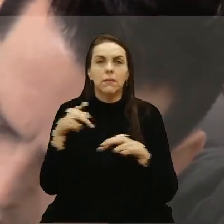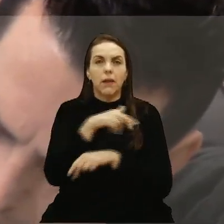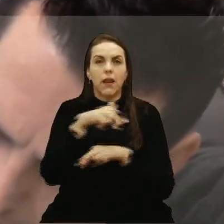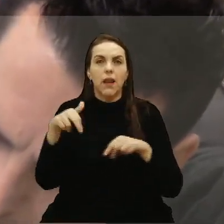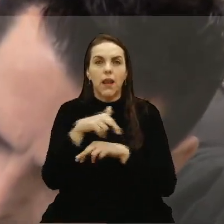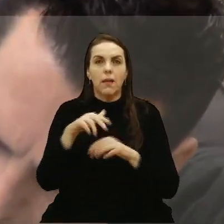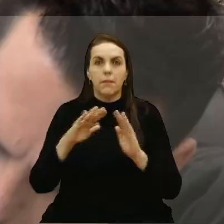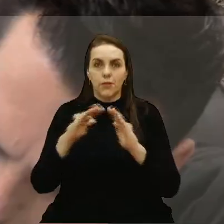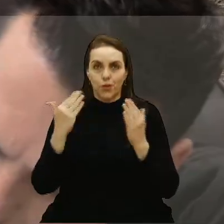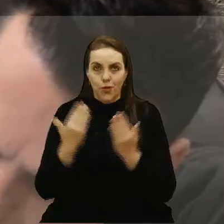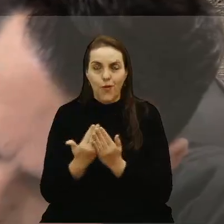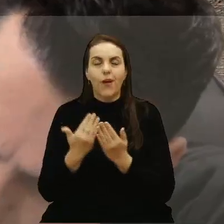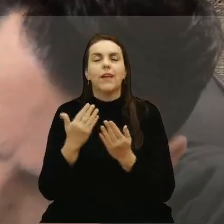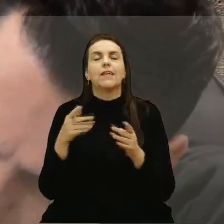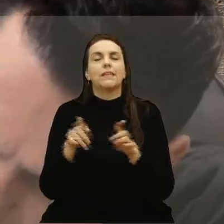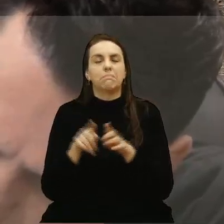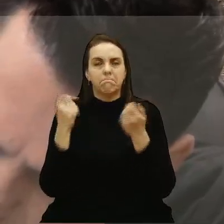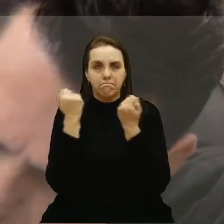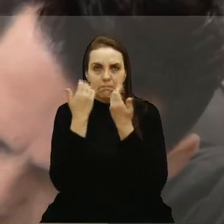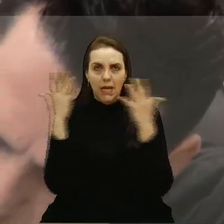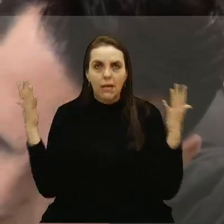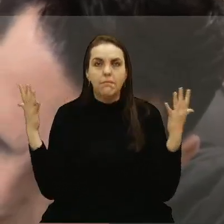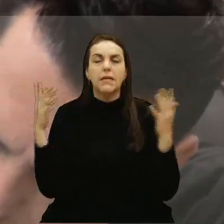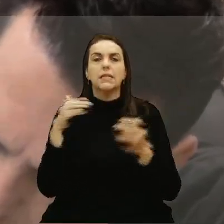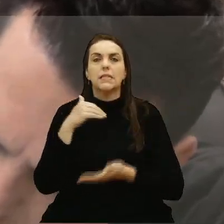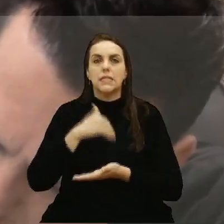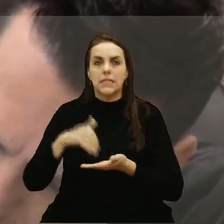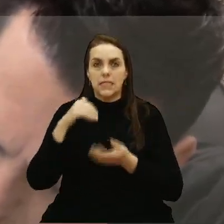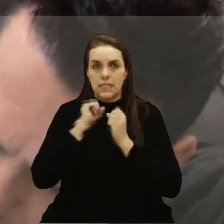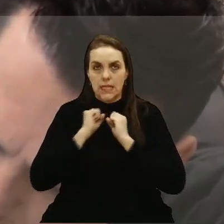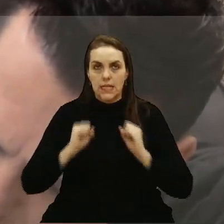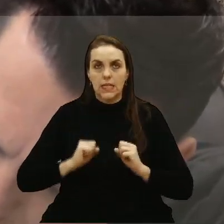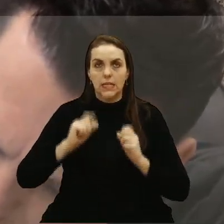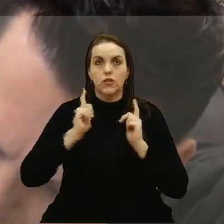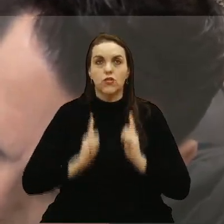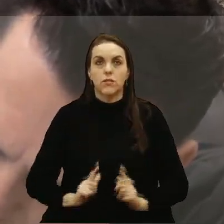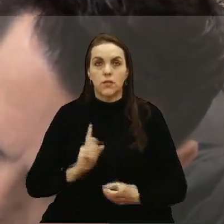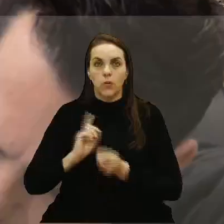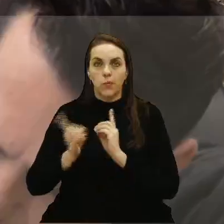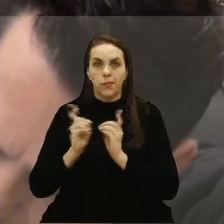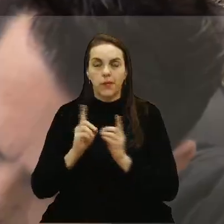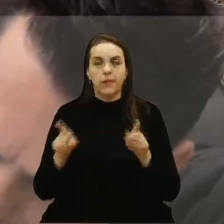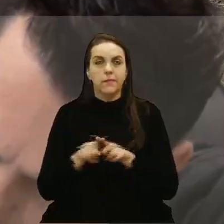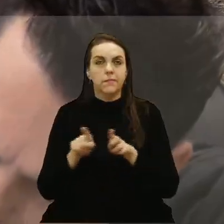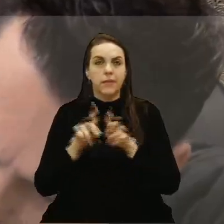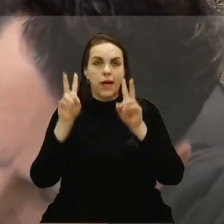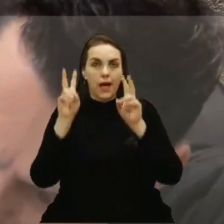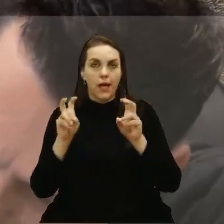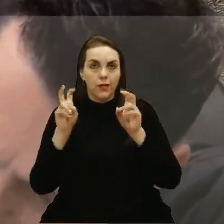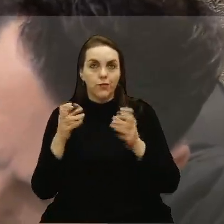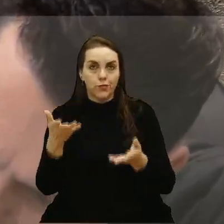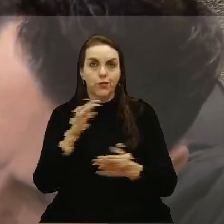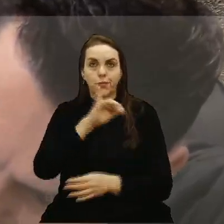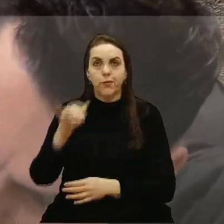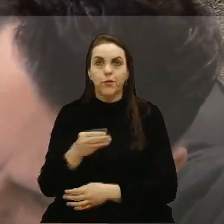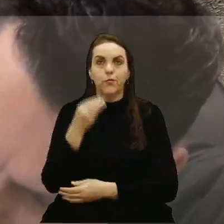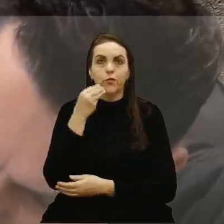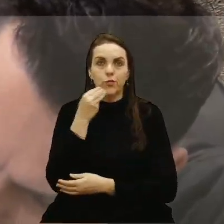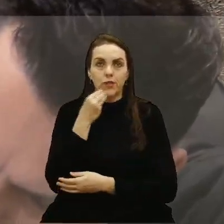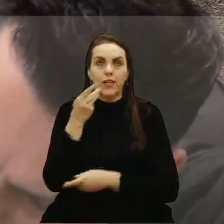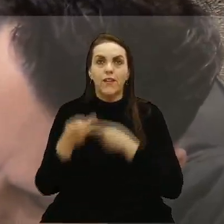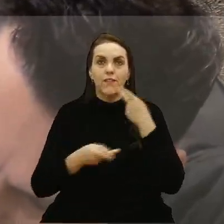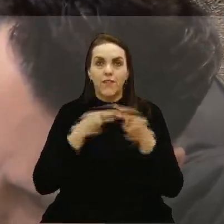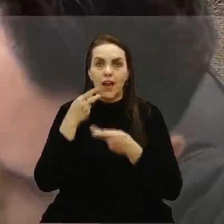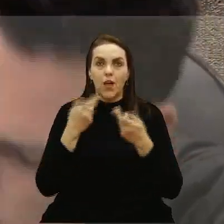escola. Então, parabenizar a Secretaria de Gestão Urbana e lhe parabenizar por trazer esse assunto aí, onde a gente tem a oportunidade também de falar o que